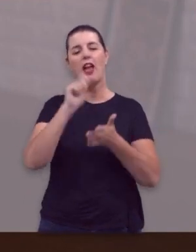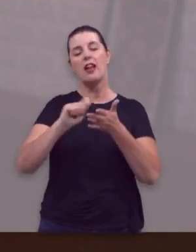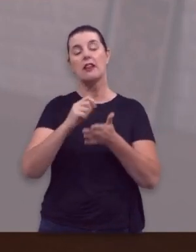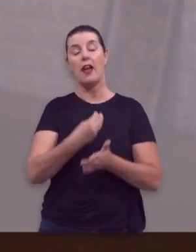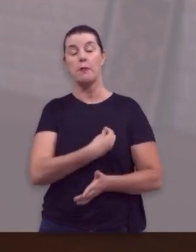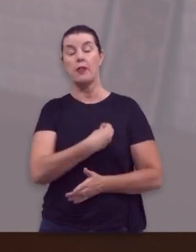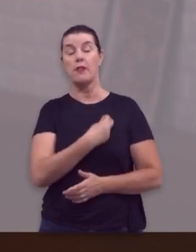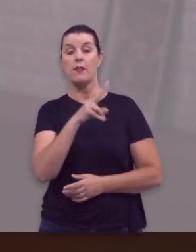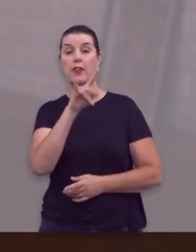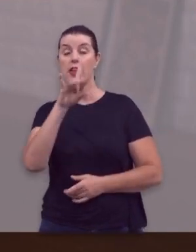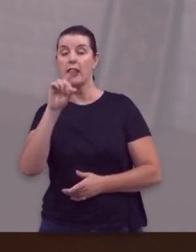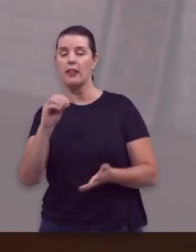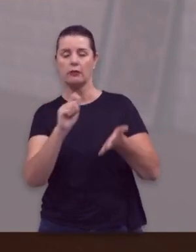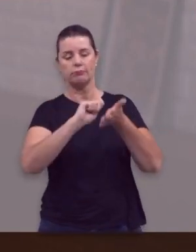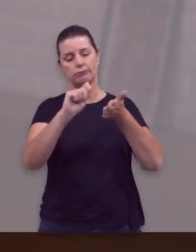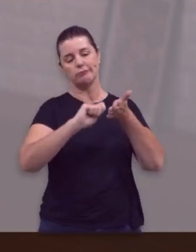favor.